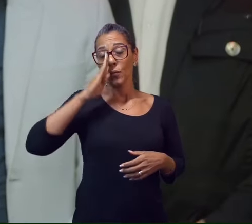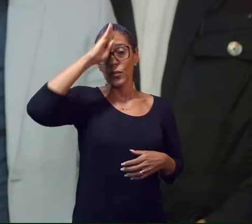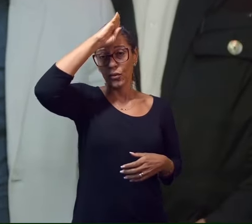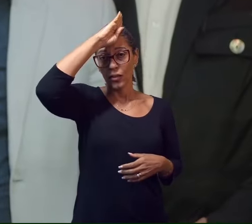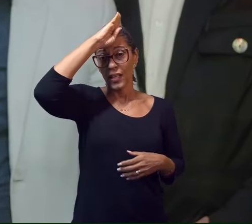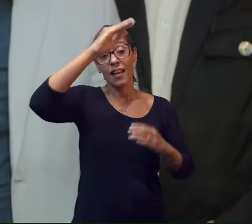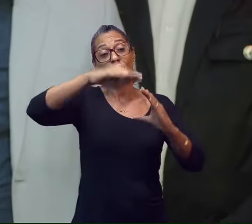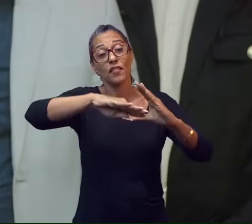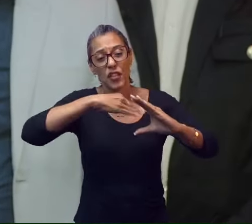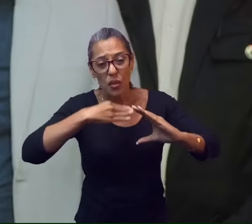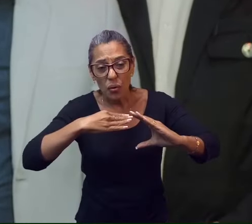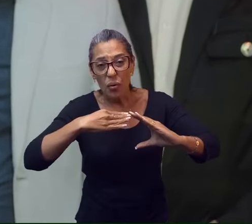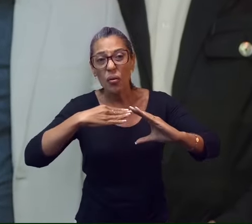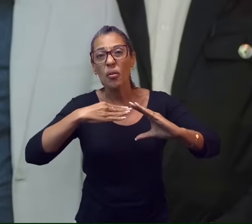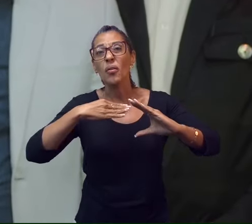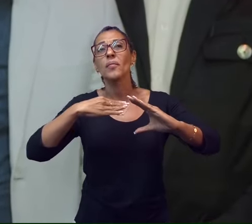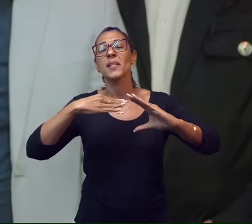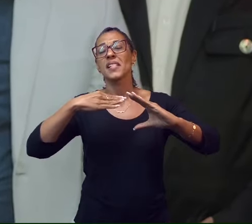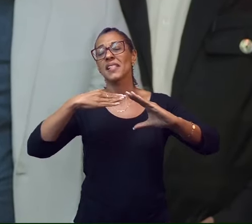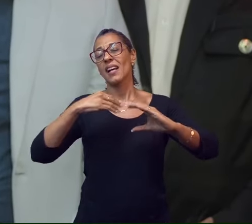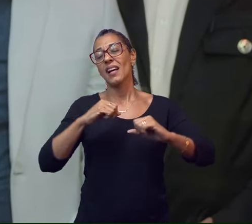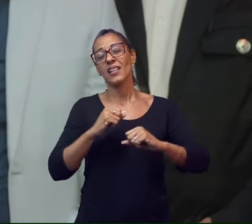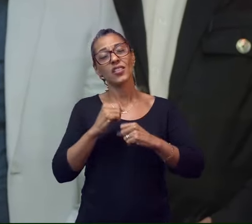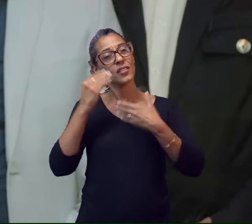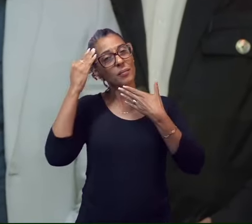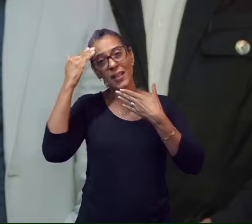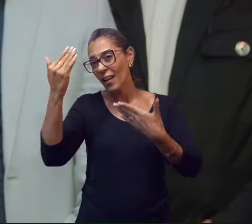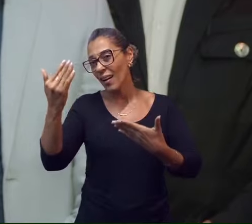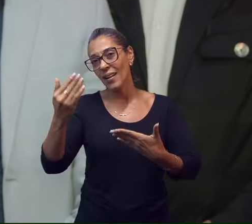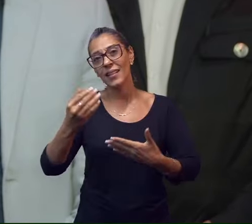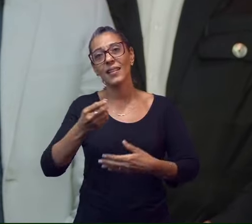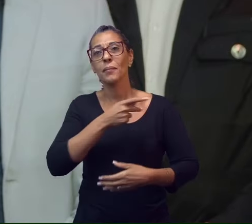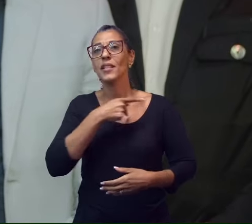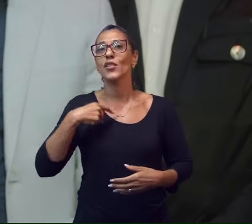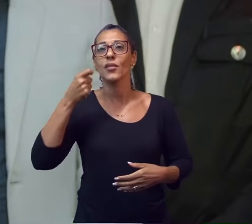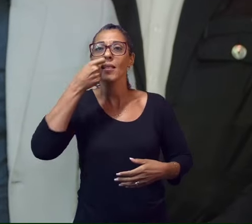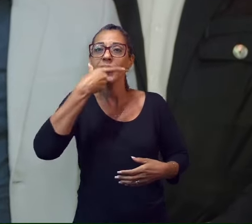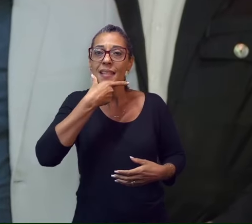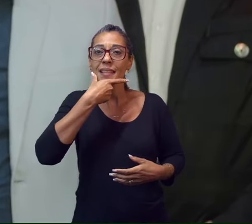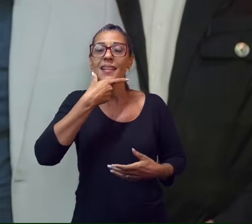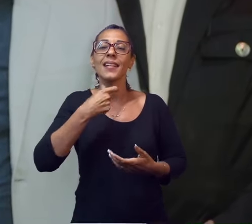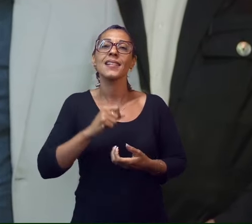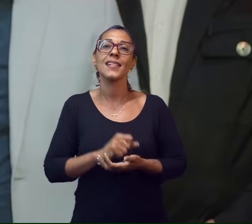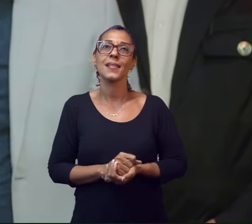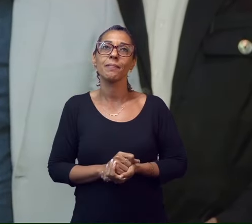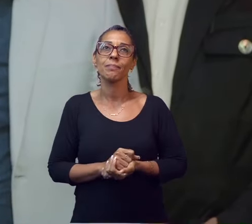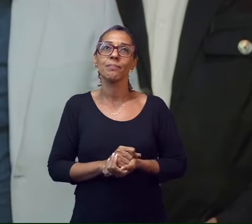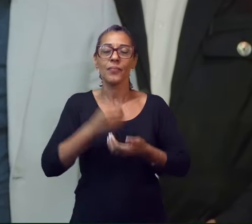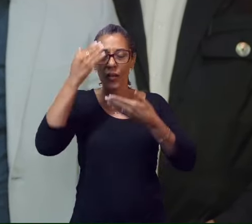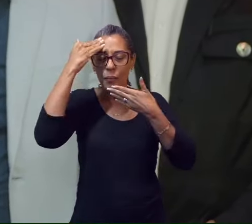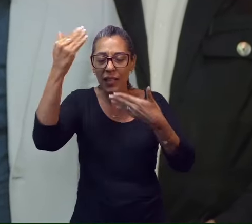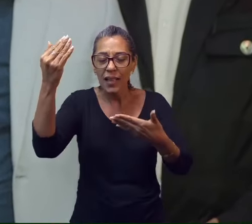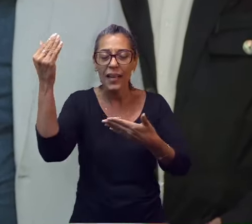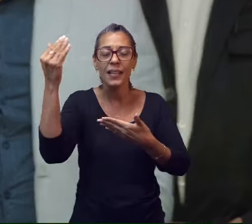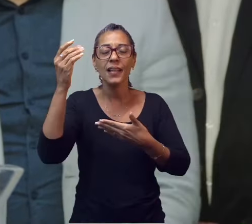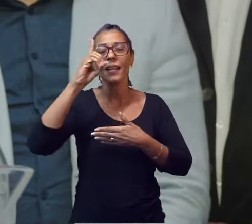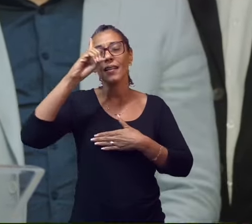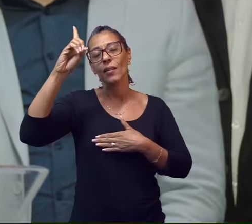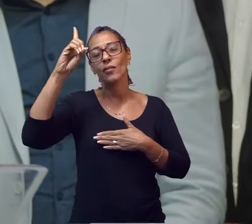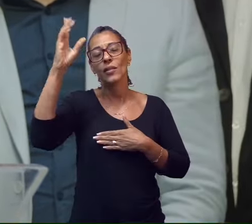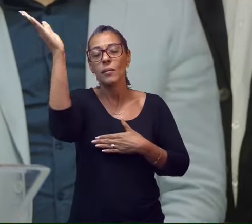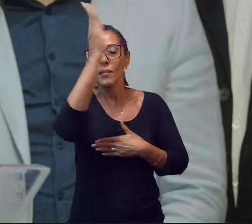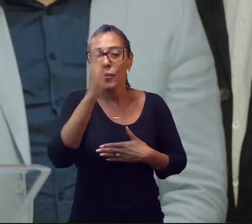uma mensagem para mim obrigado pastor Silas e agradecer a Deus pelo Brasil tão